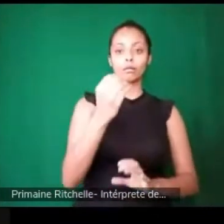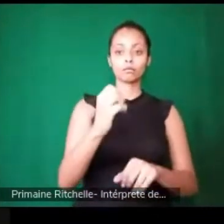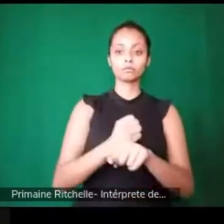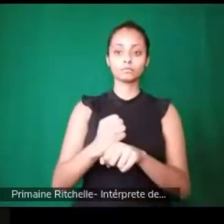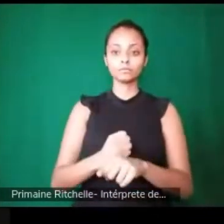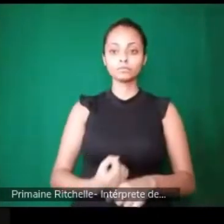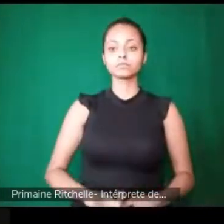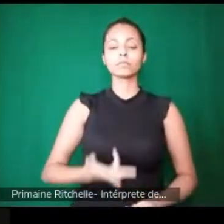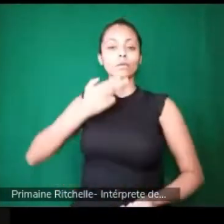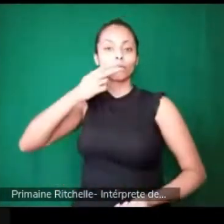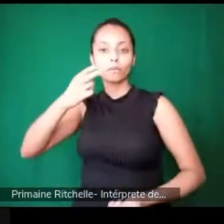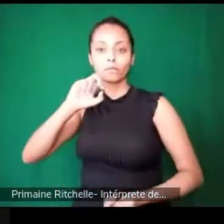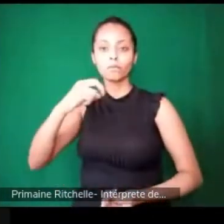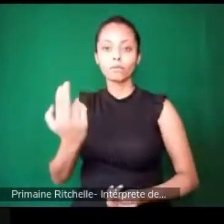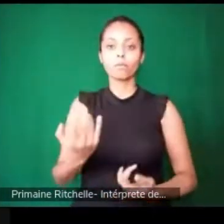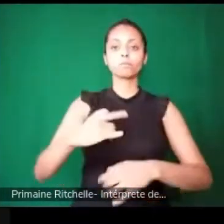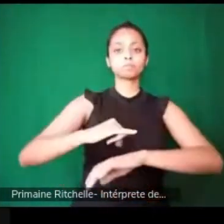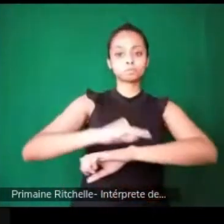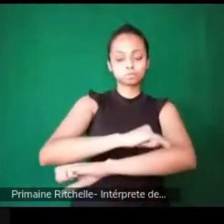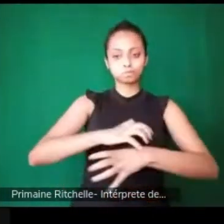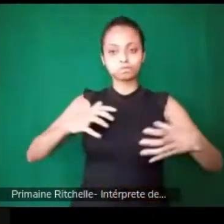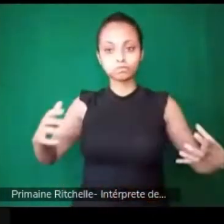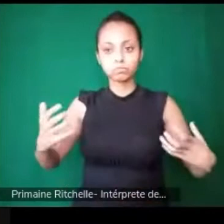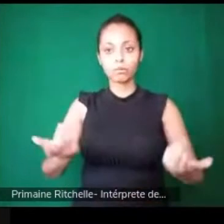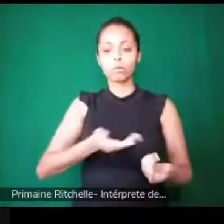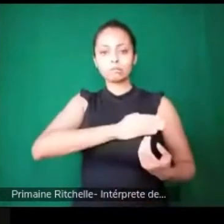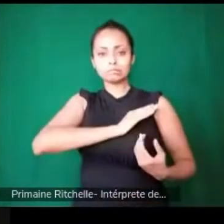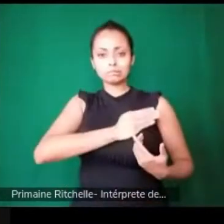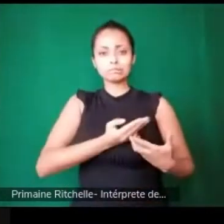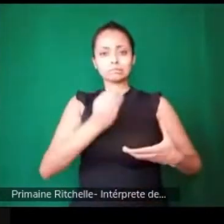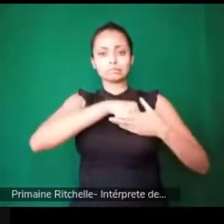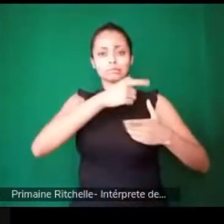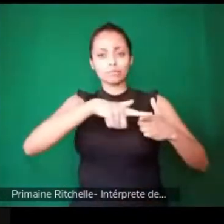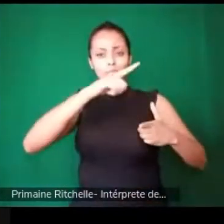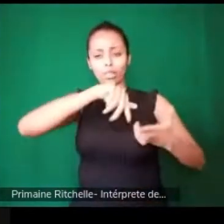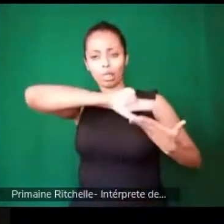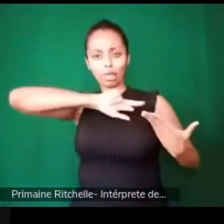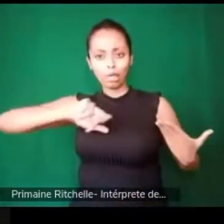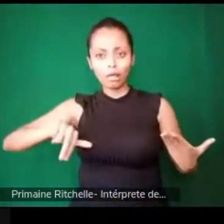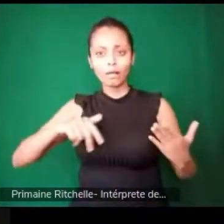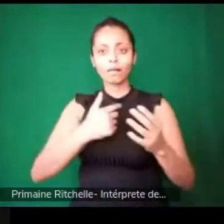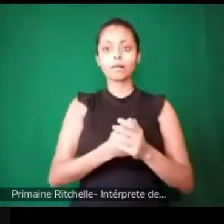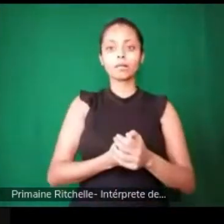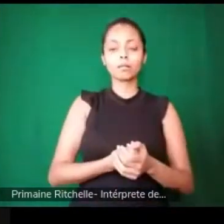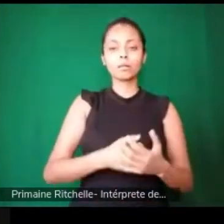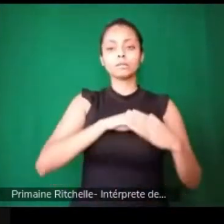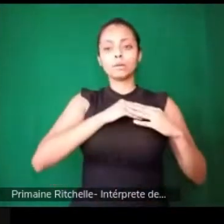tabagismo, obesidade, miocardias de diferentes etiologias, tipo insuficiência